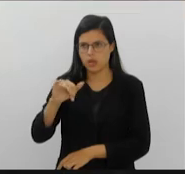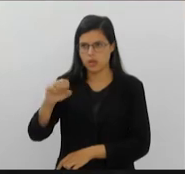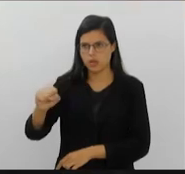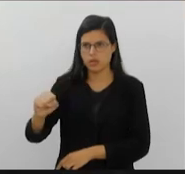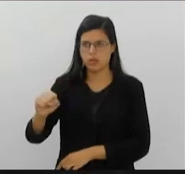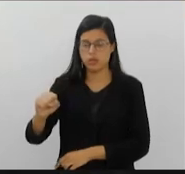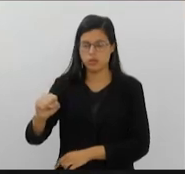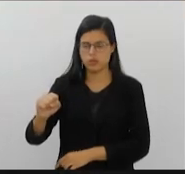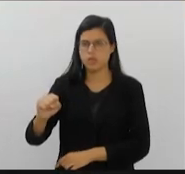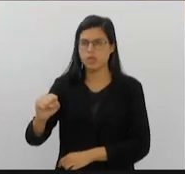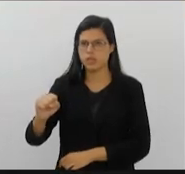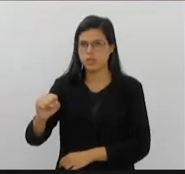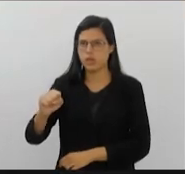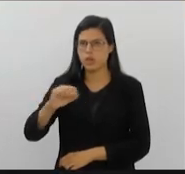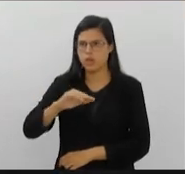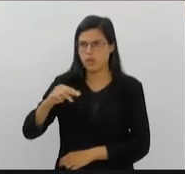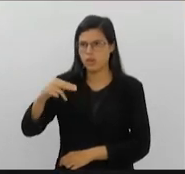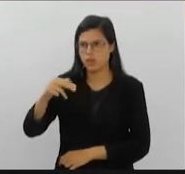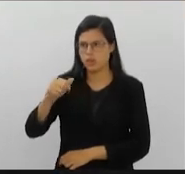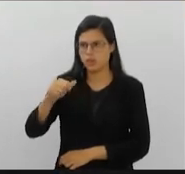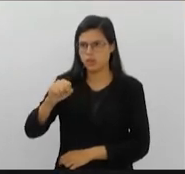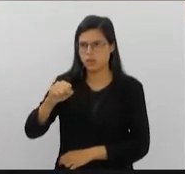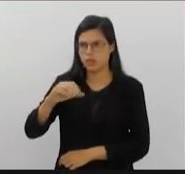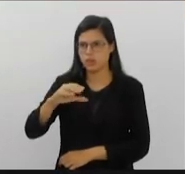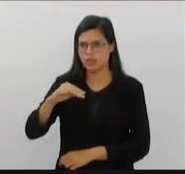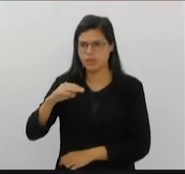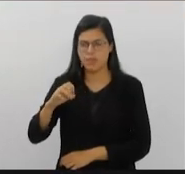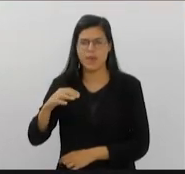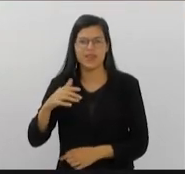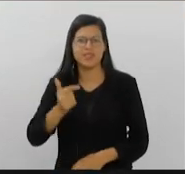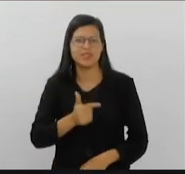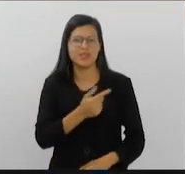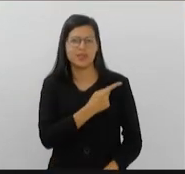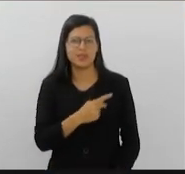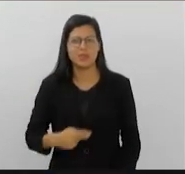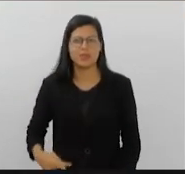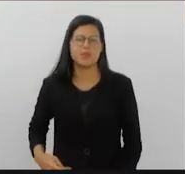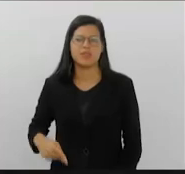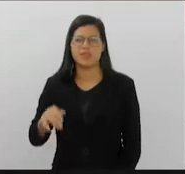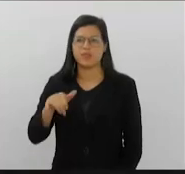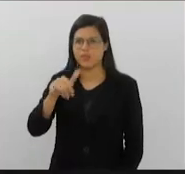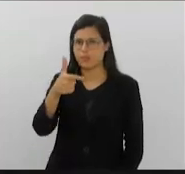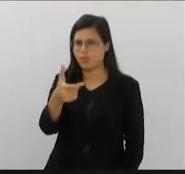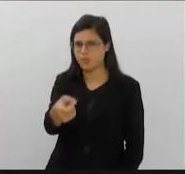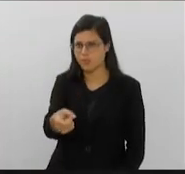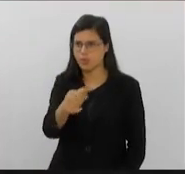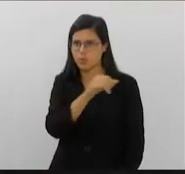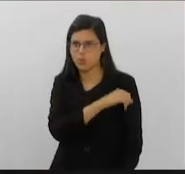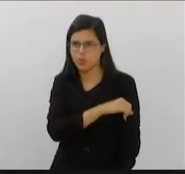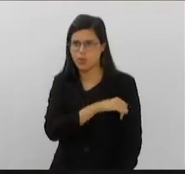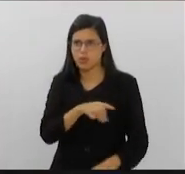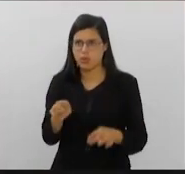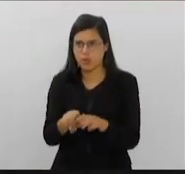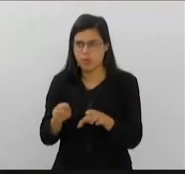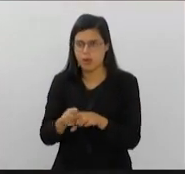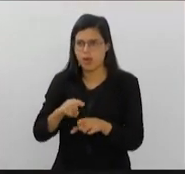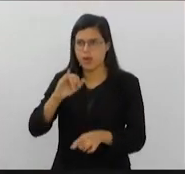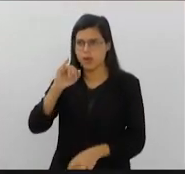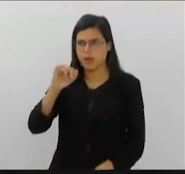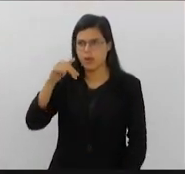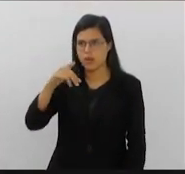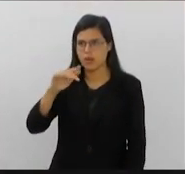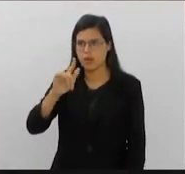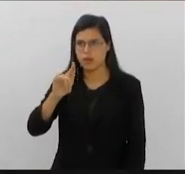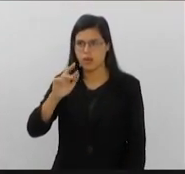co-chair, né, que é a nossa co-presidente, vice-presidente do Y20. Do Rio de Janeiro, nós também temos a Ingrid Cis, que